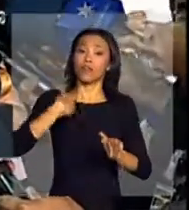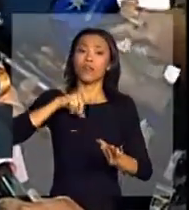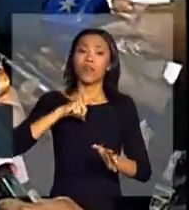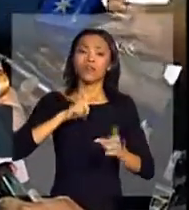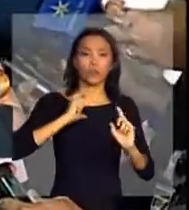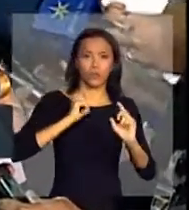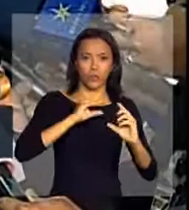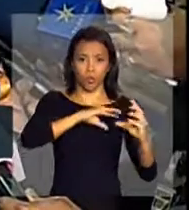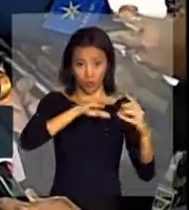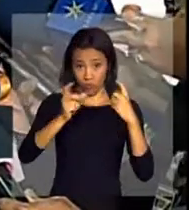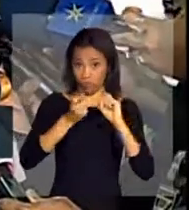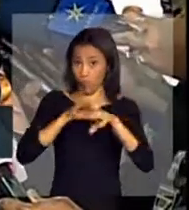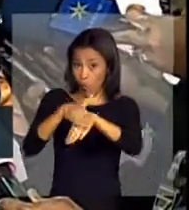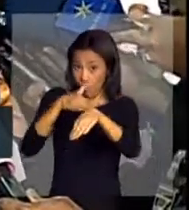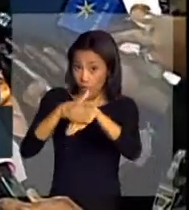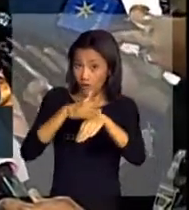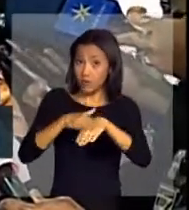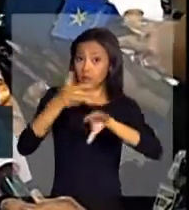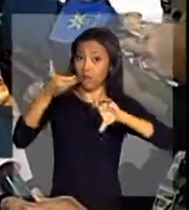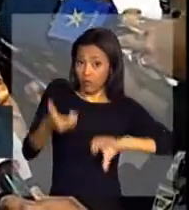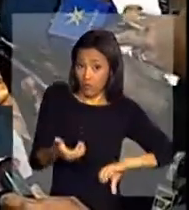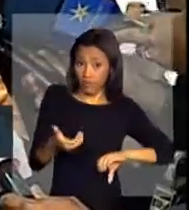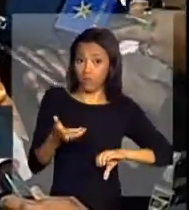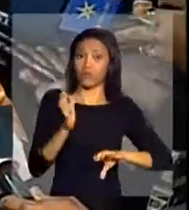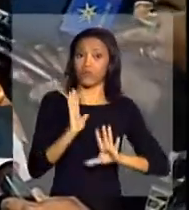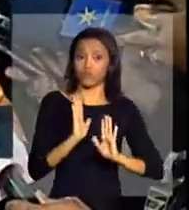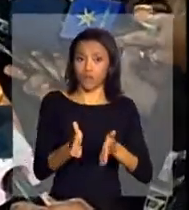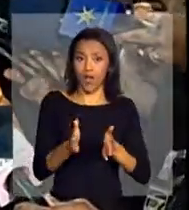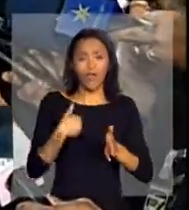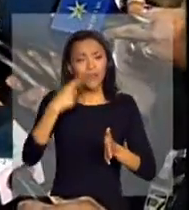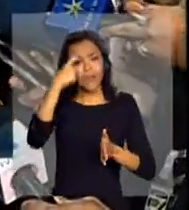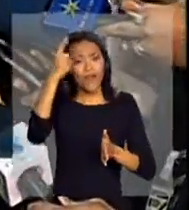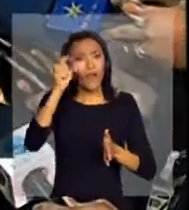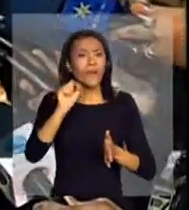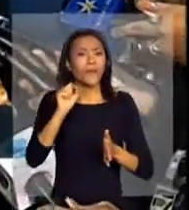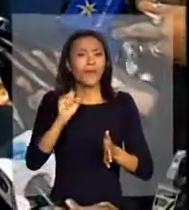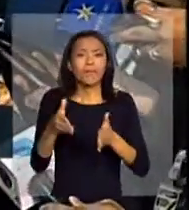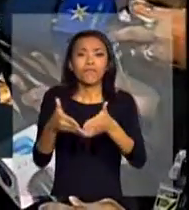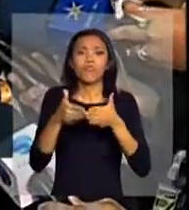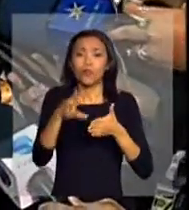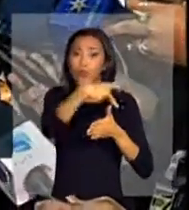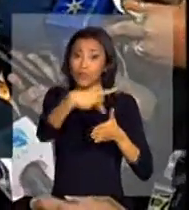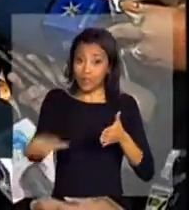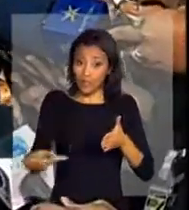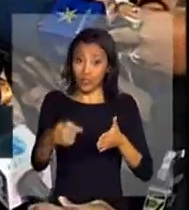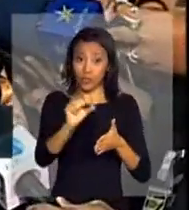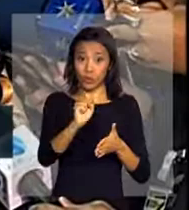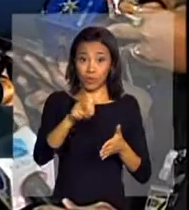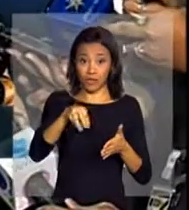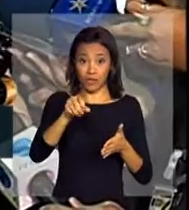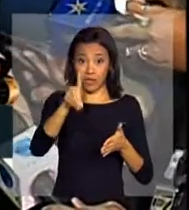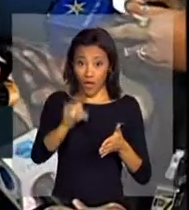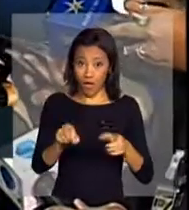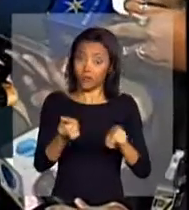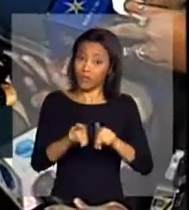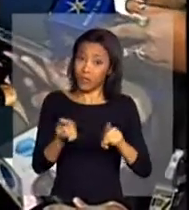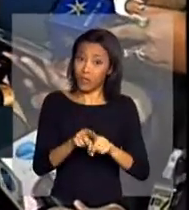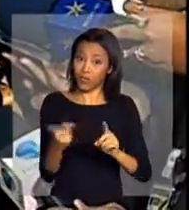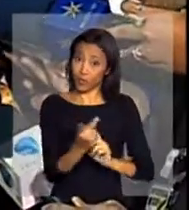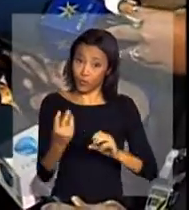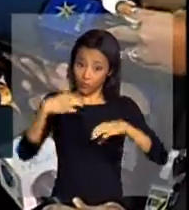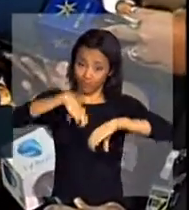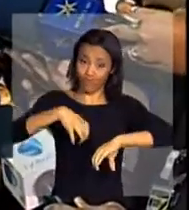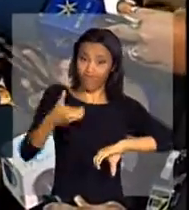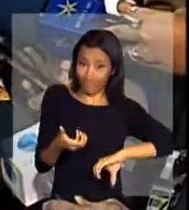com a Câmara, com o Senado. A nossa ideia é fazer um apelo ao presidente do Senado Federal e da Câmara dos Deputados para que nós possamos